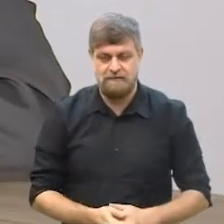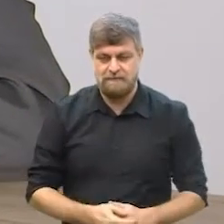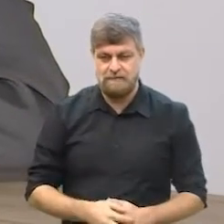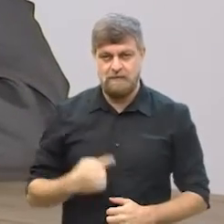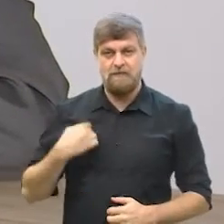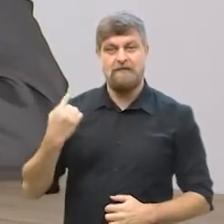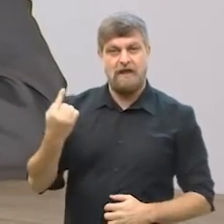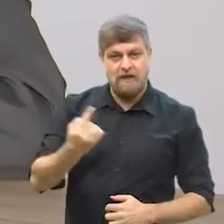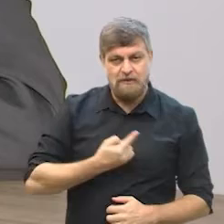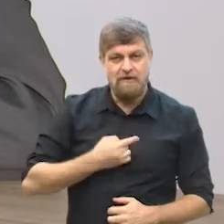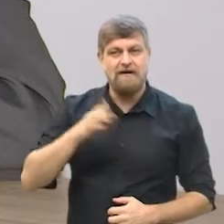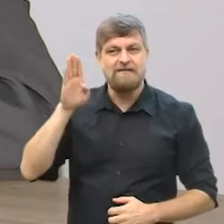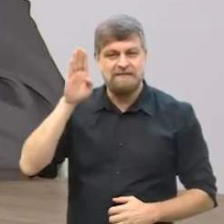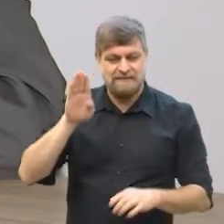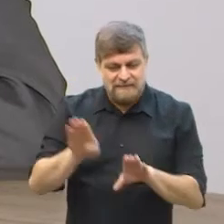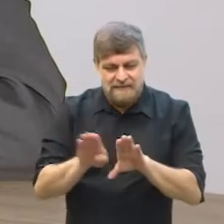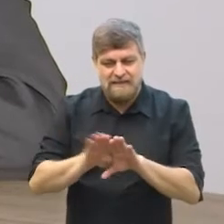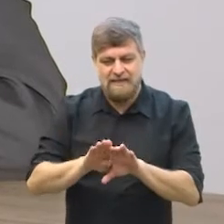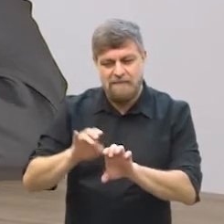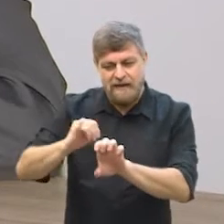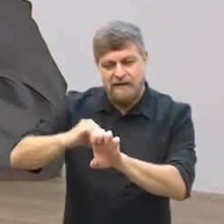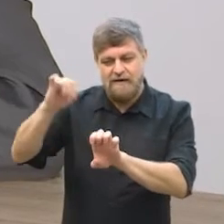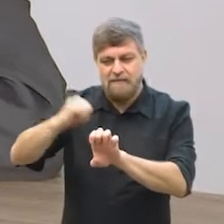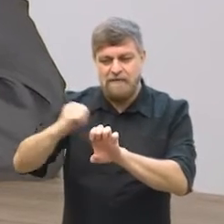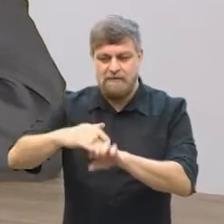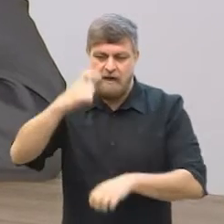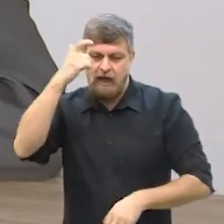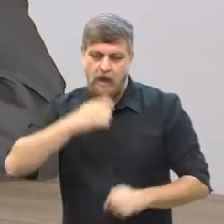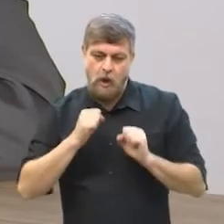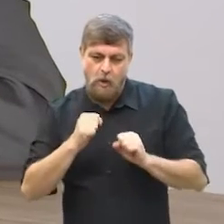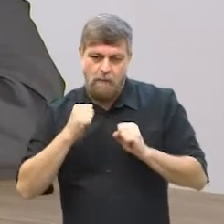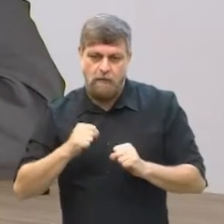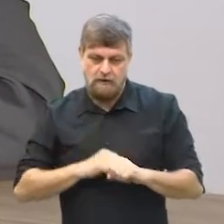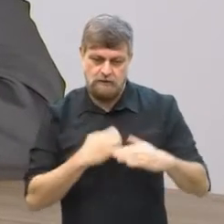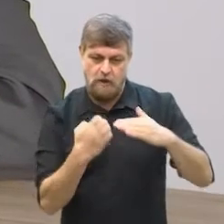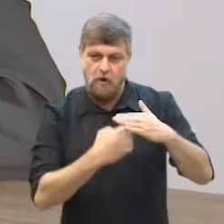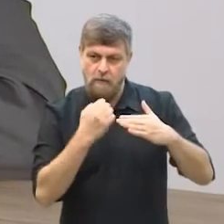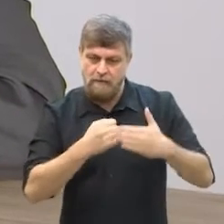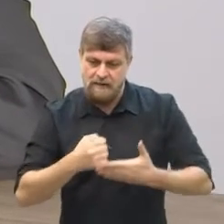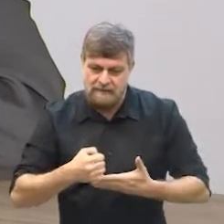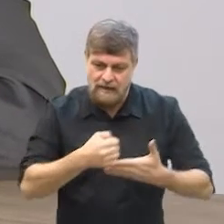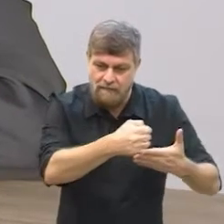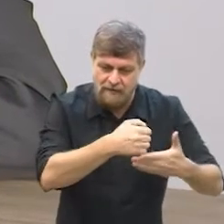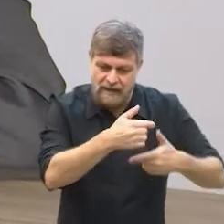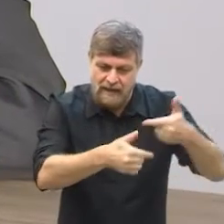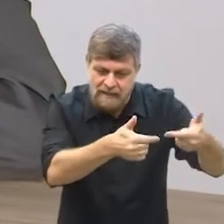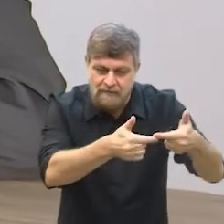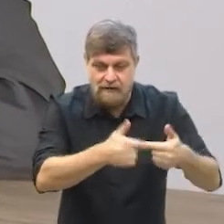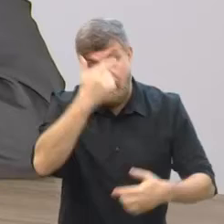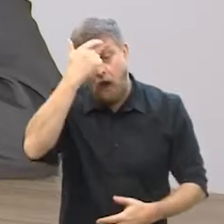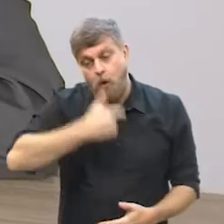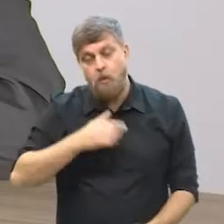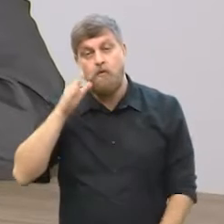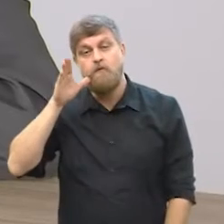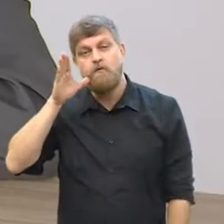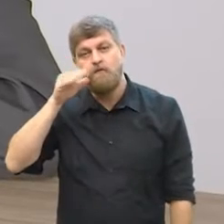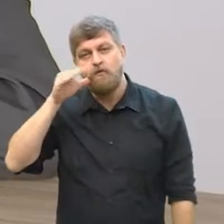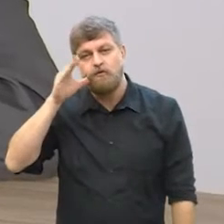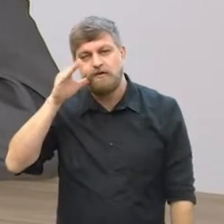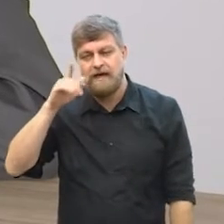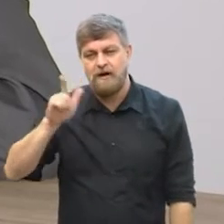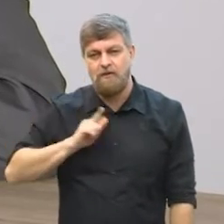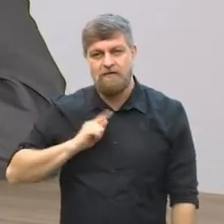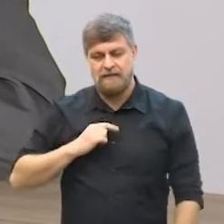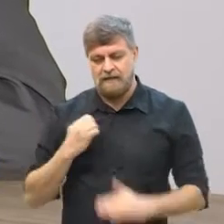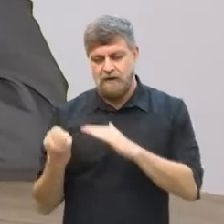de alguma forma a gente acaba empreendendo, seja como colaborador de uma empresa, seja como funcionário, seja